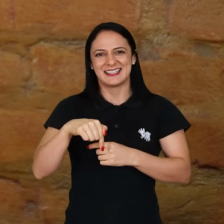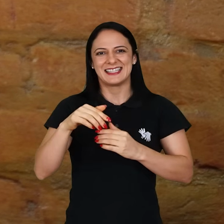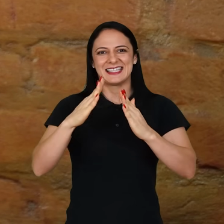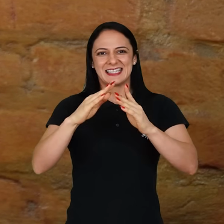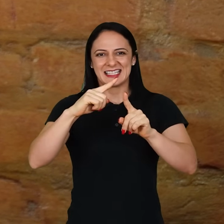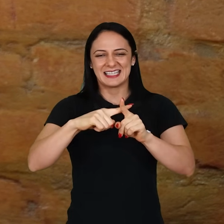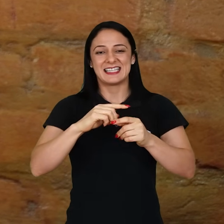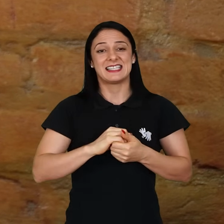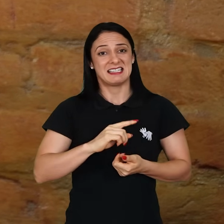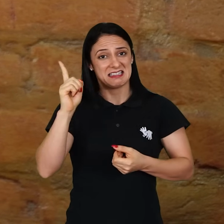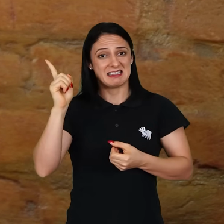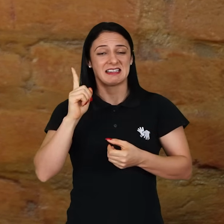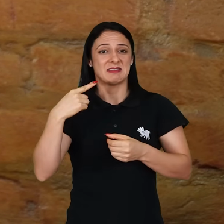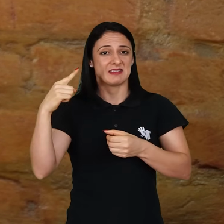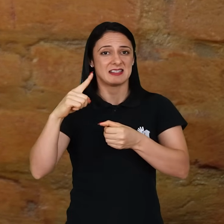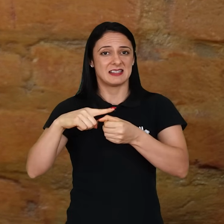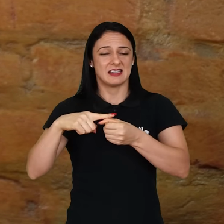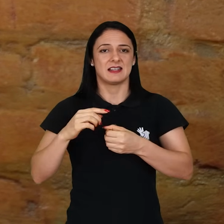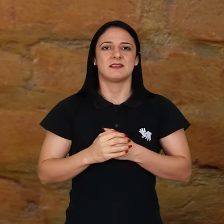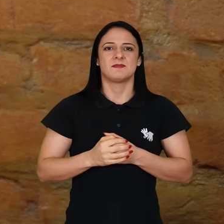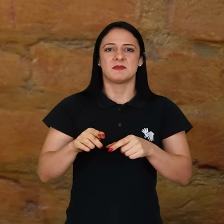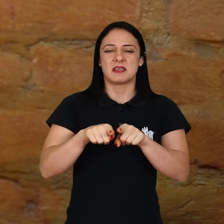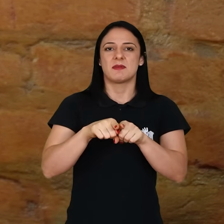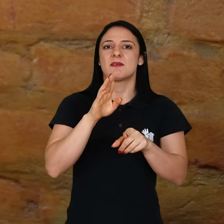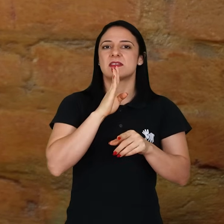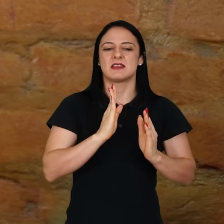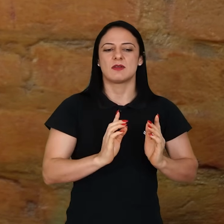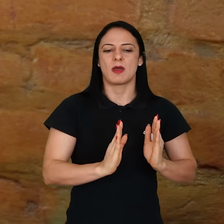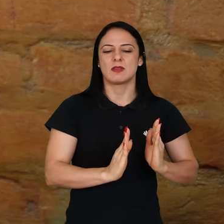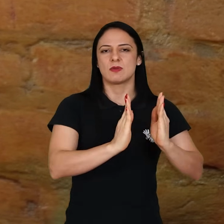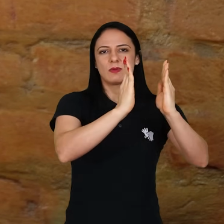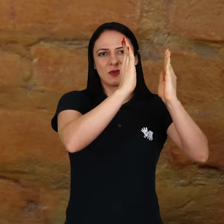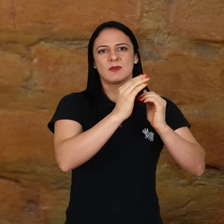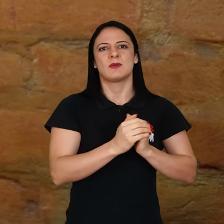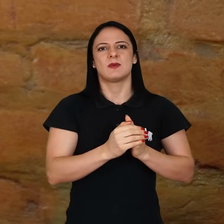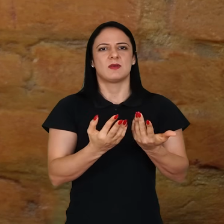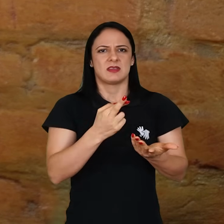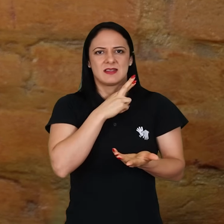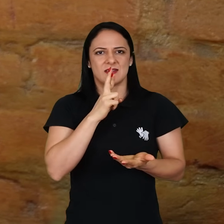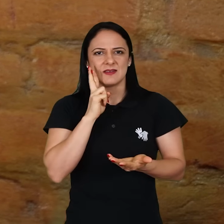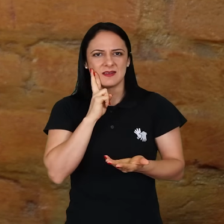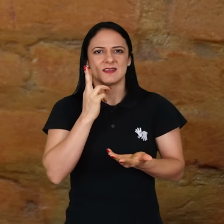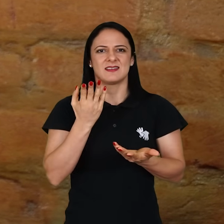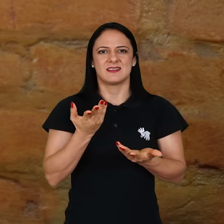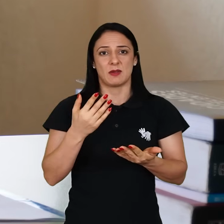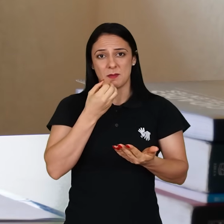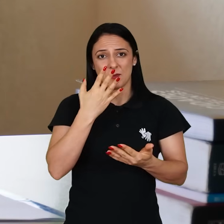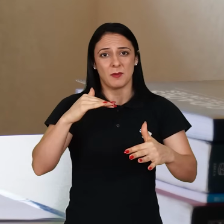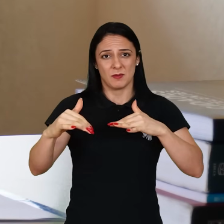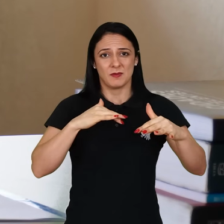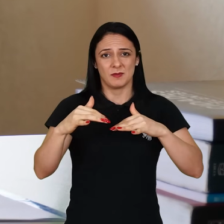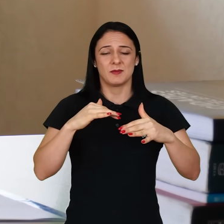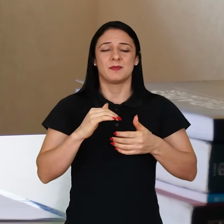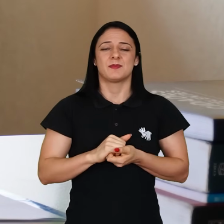matriz, né? De Rochedo de Minas. E aí depois vieram aqui na torre, aí foi para um restaurante, então se movimenta o lugar. E